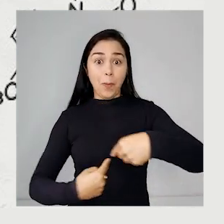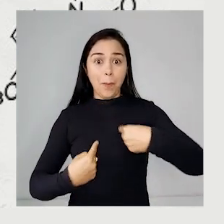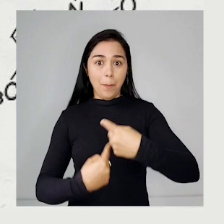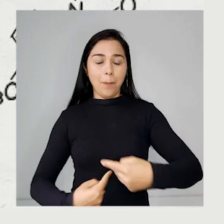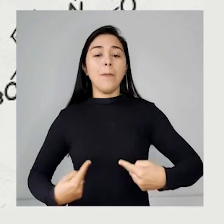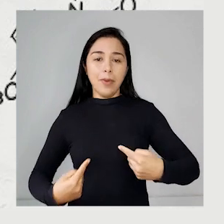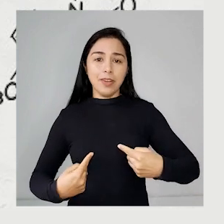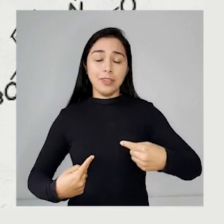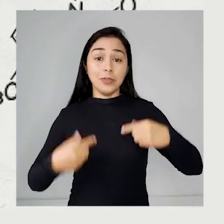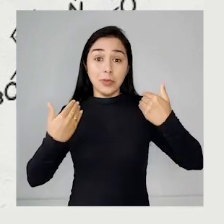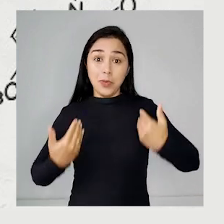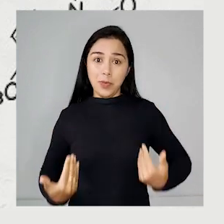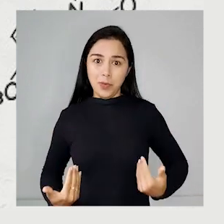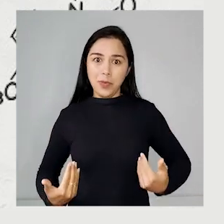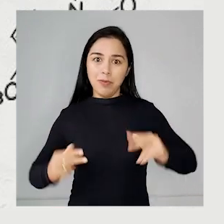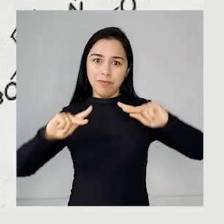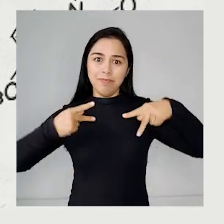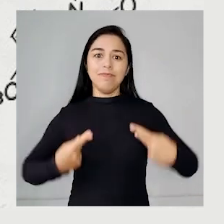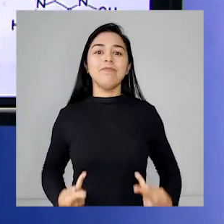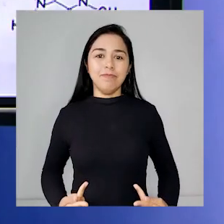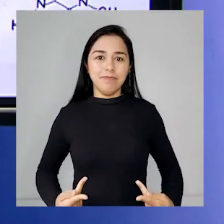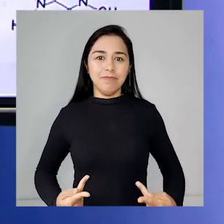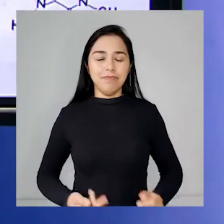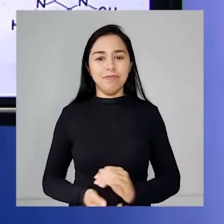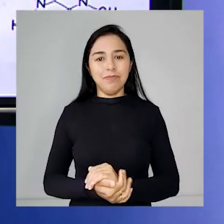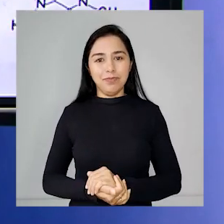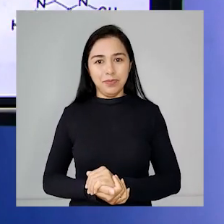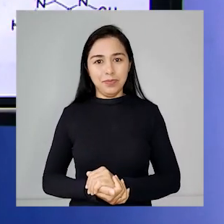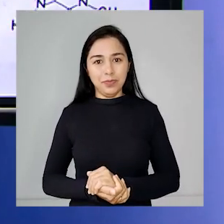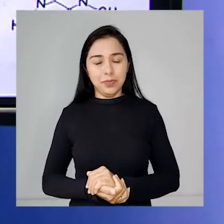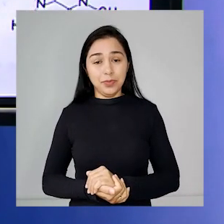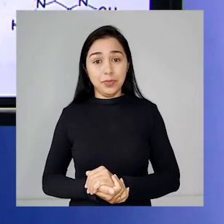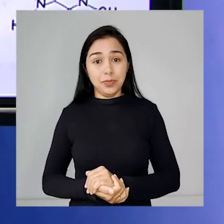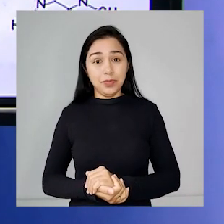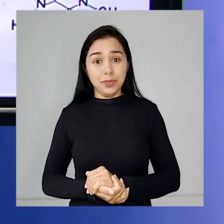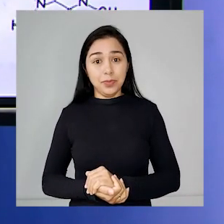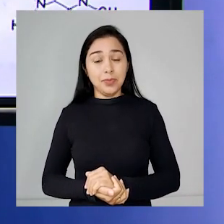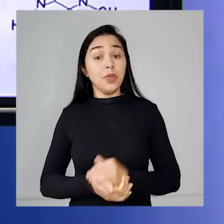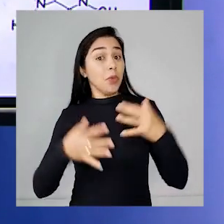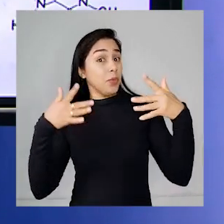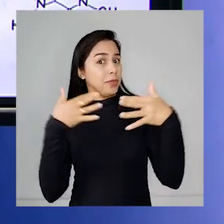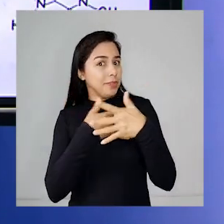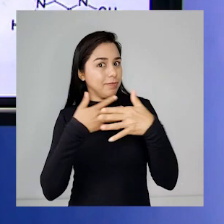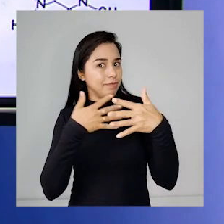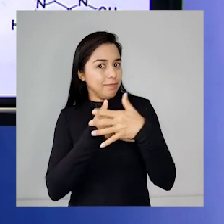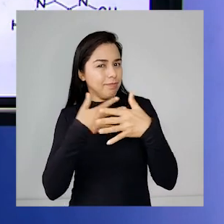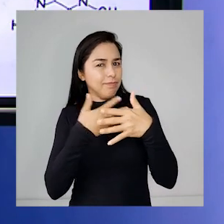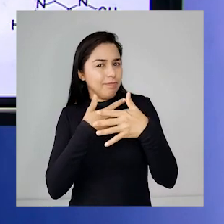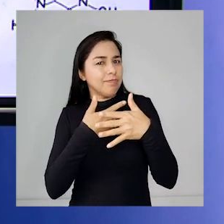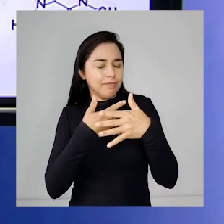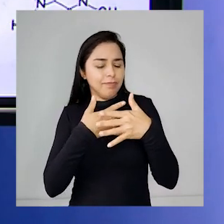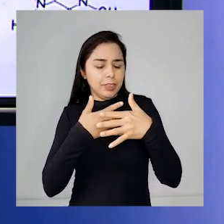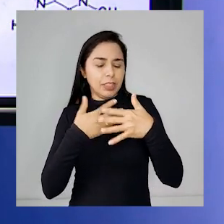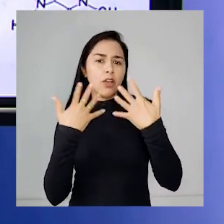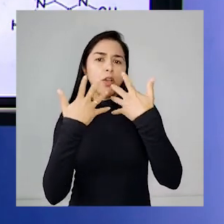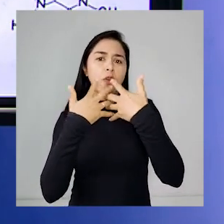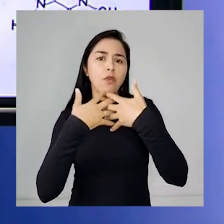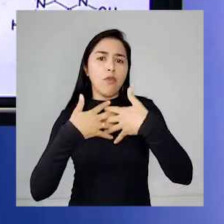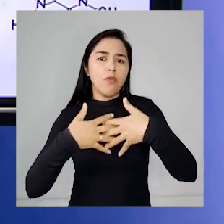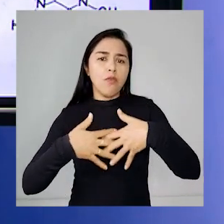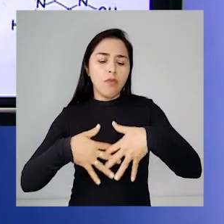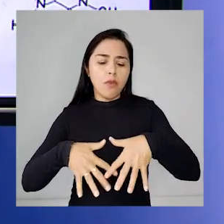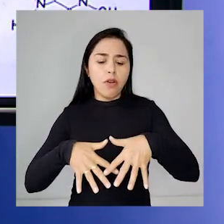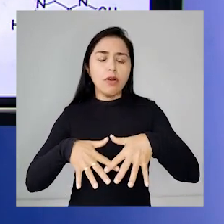complexos, como nós, seres humanos. O funcionamento dos tecidos depende